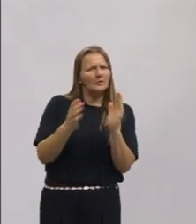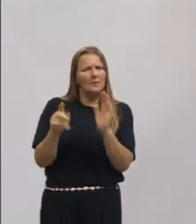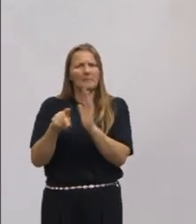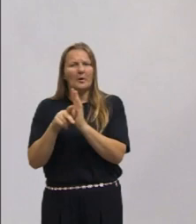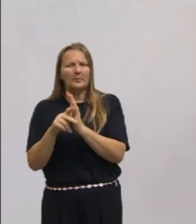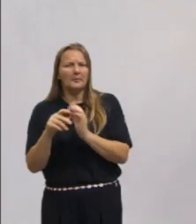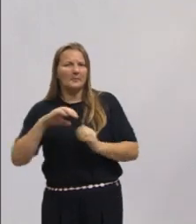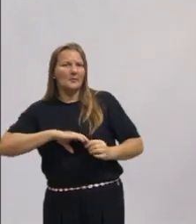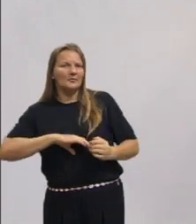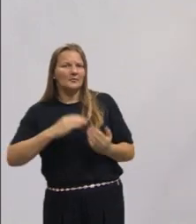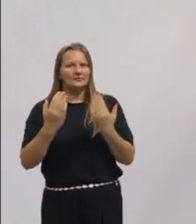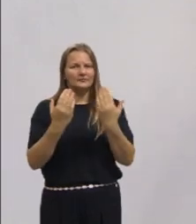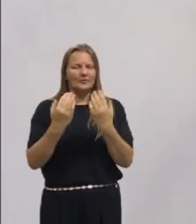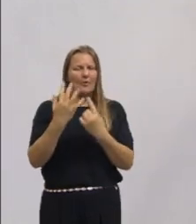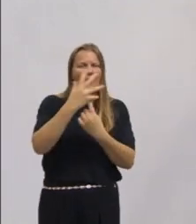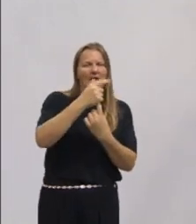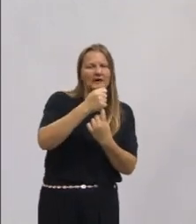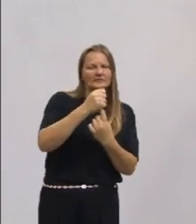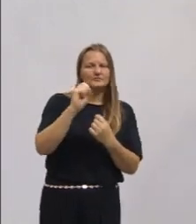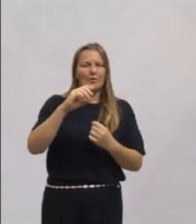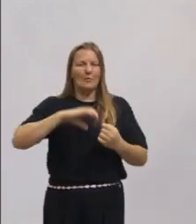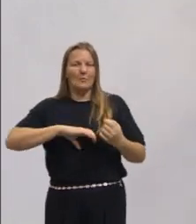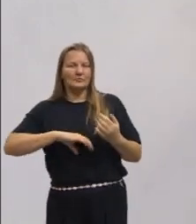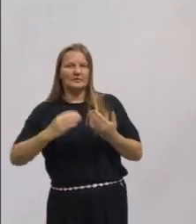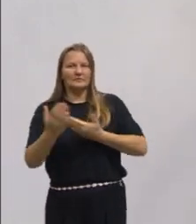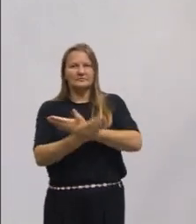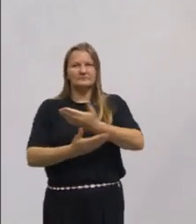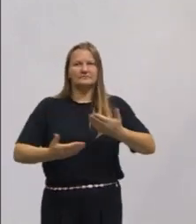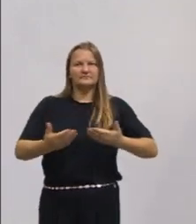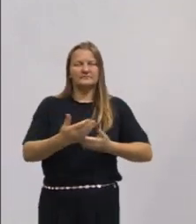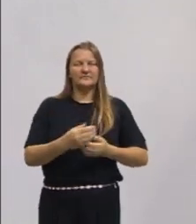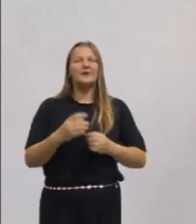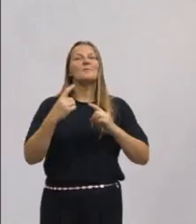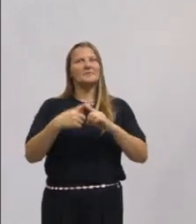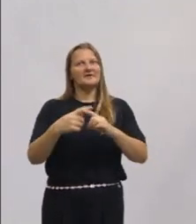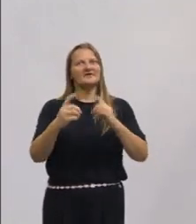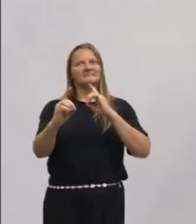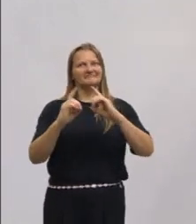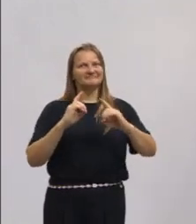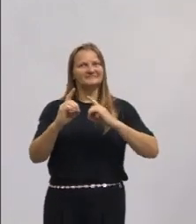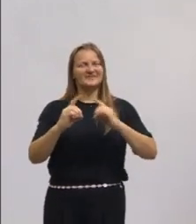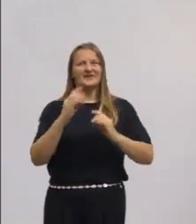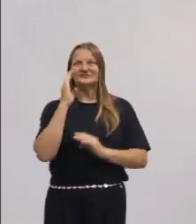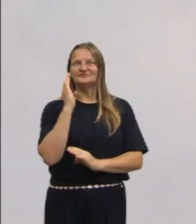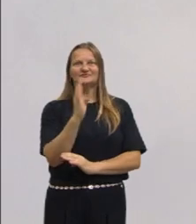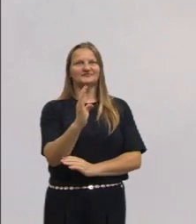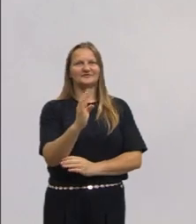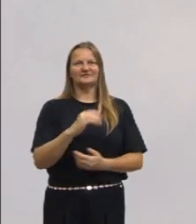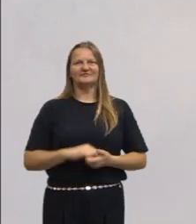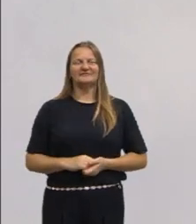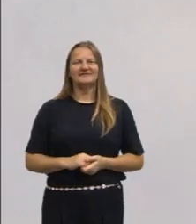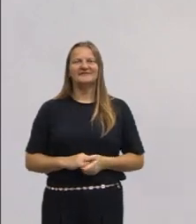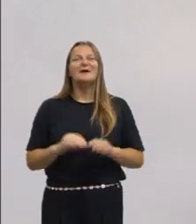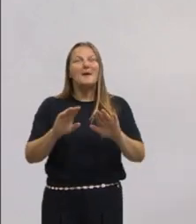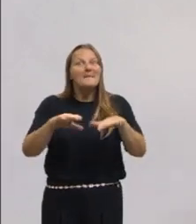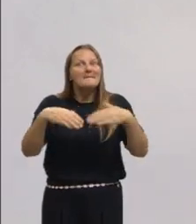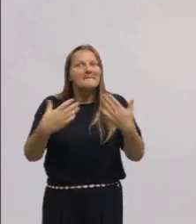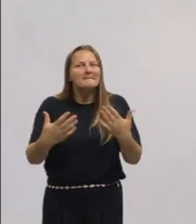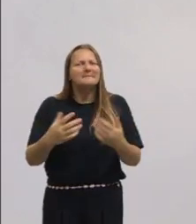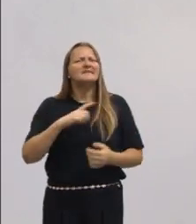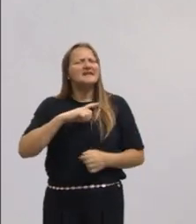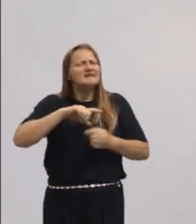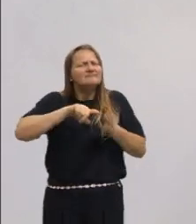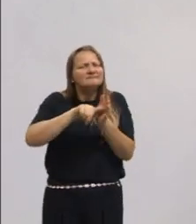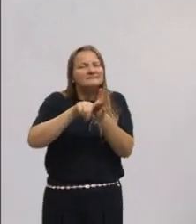um do português né se eram da arte Ou se era um do português porque a gente vai dialogar aí de forma muito direta então tem muitas